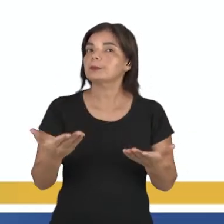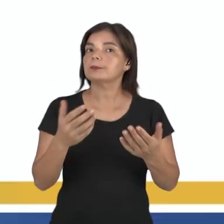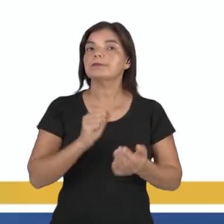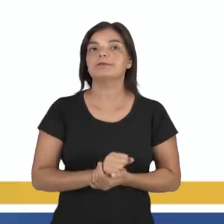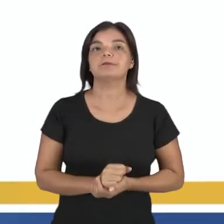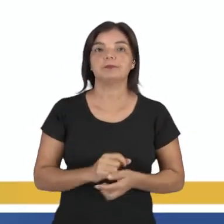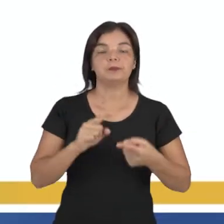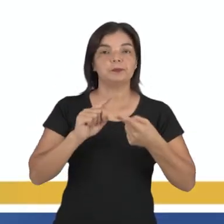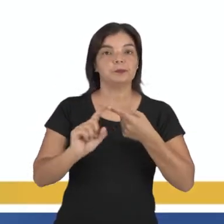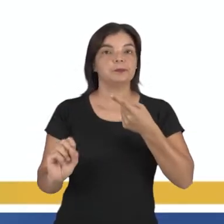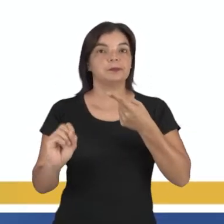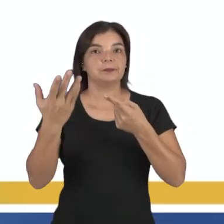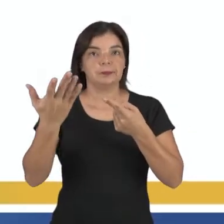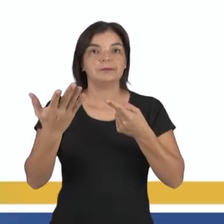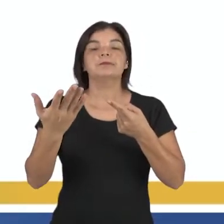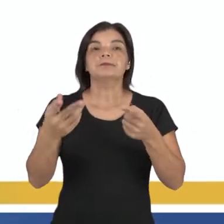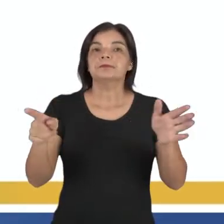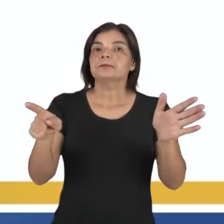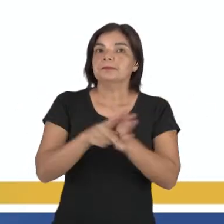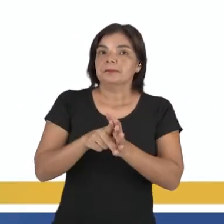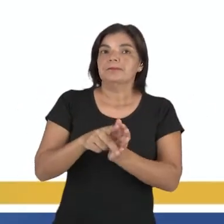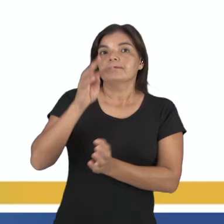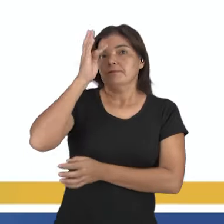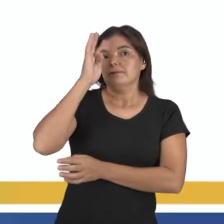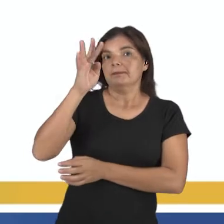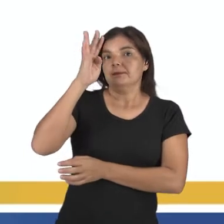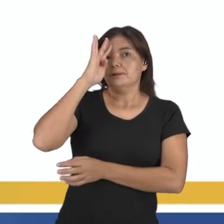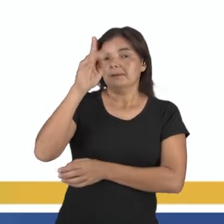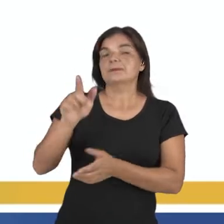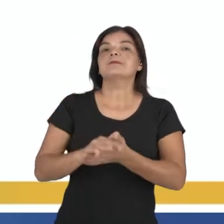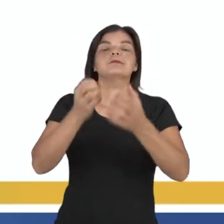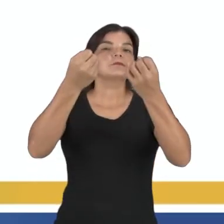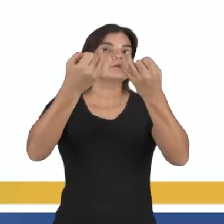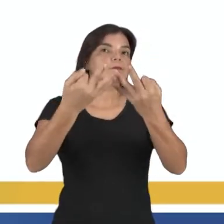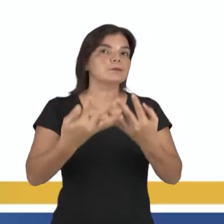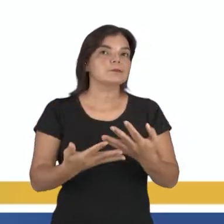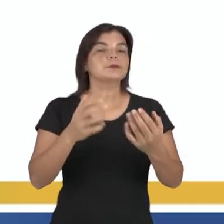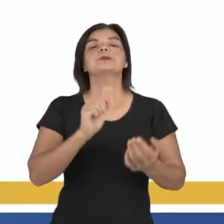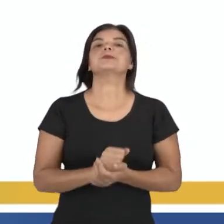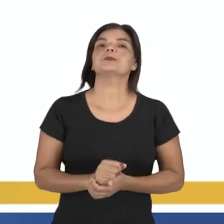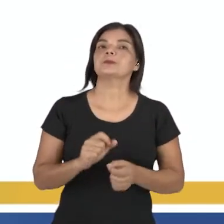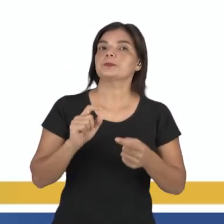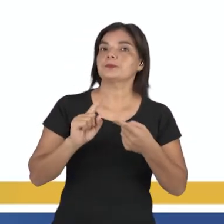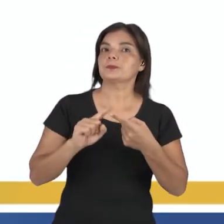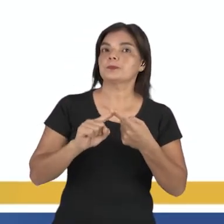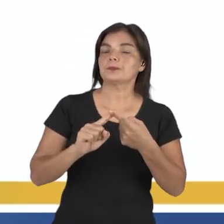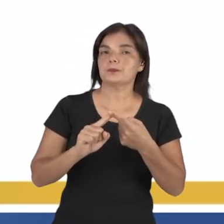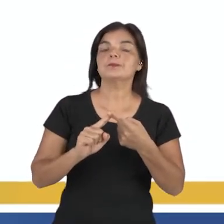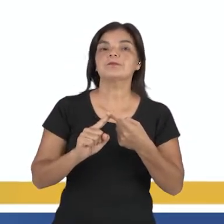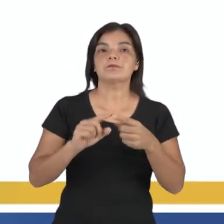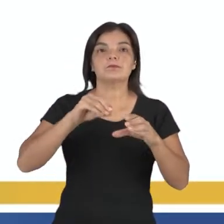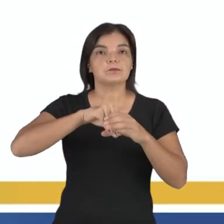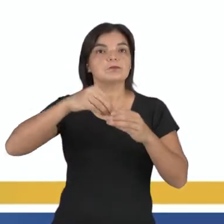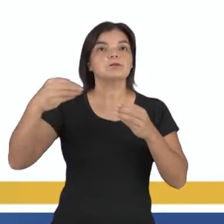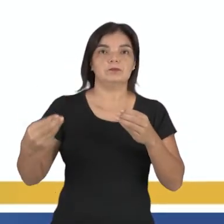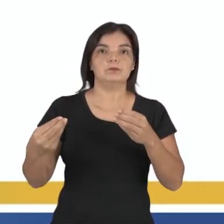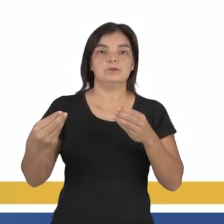a fenômenos, como o próprio teórico ele conceituou, que são